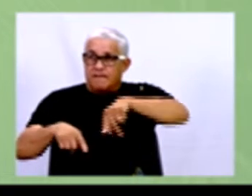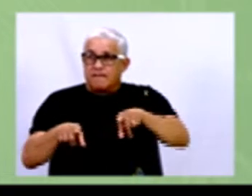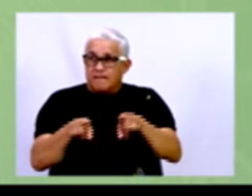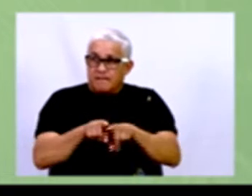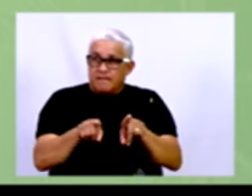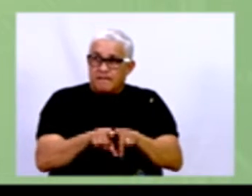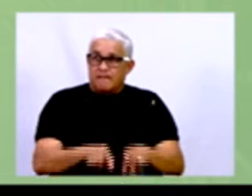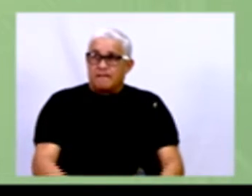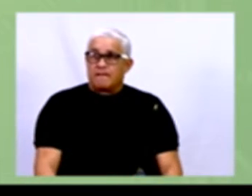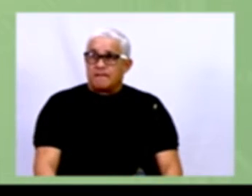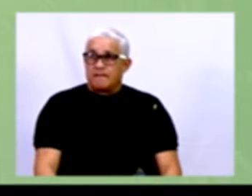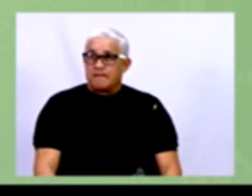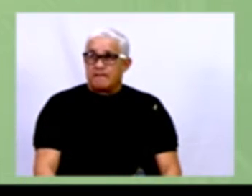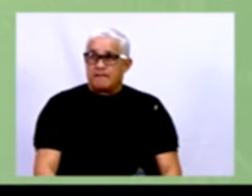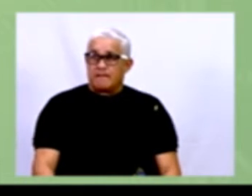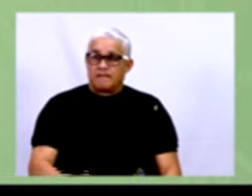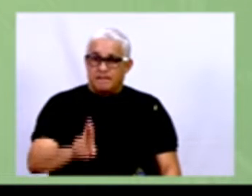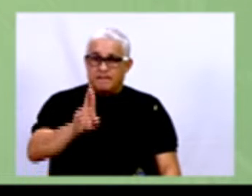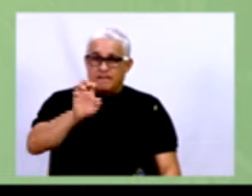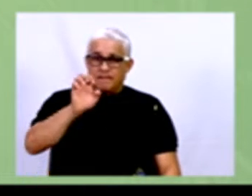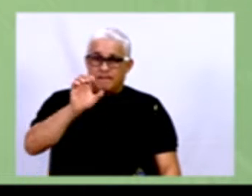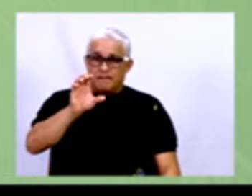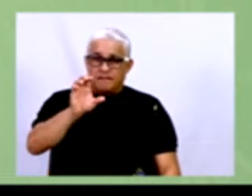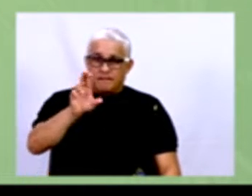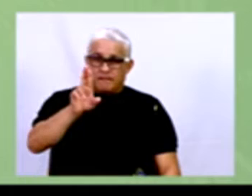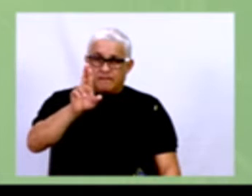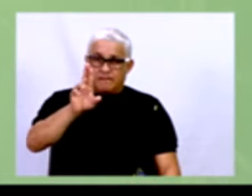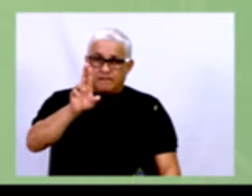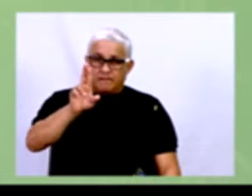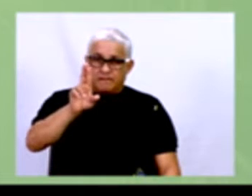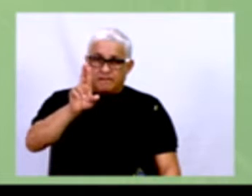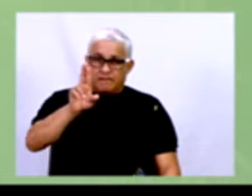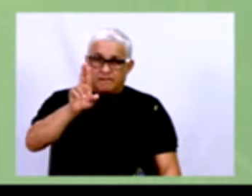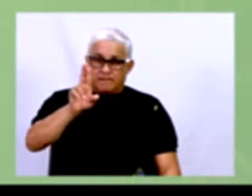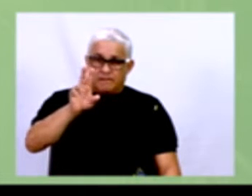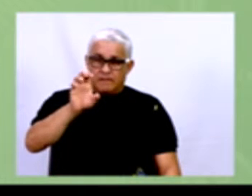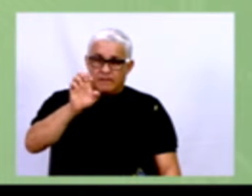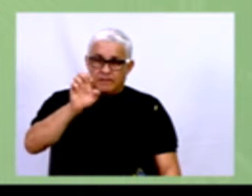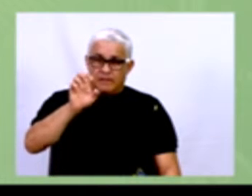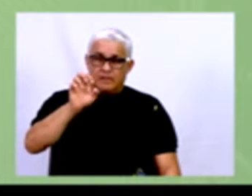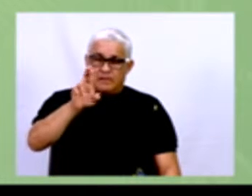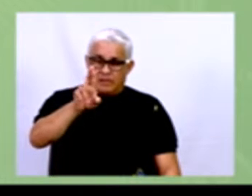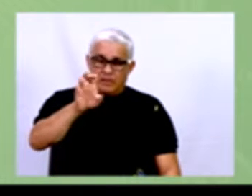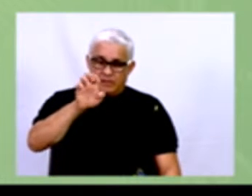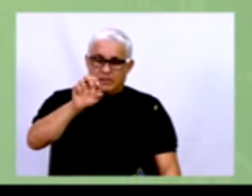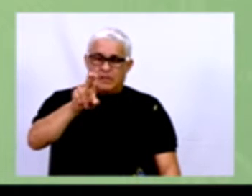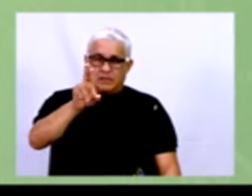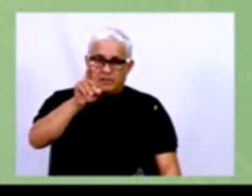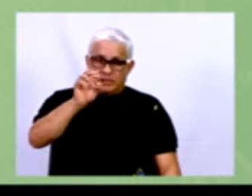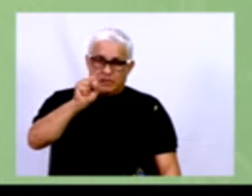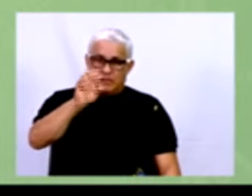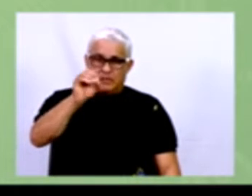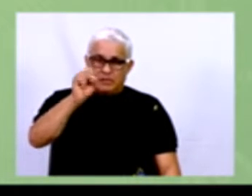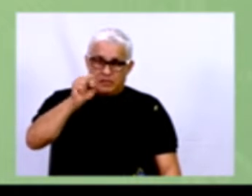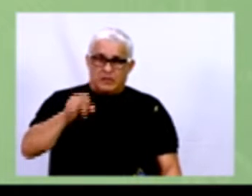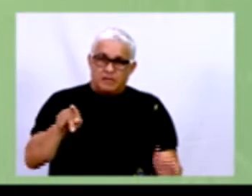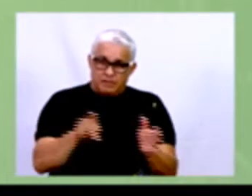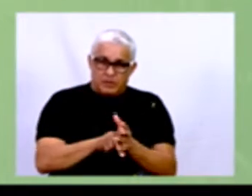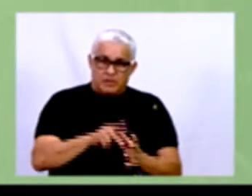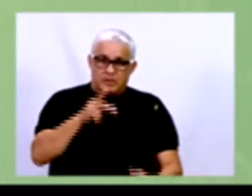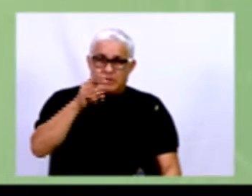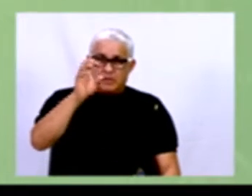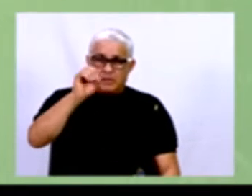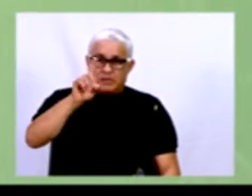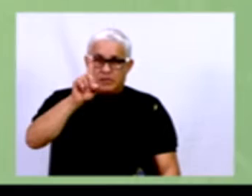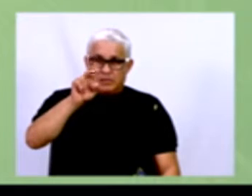e os recursos produtivos capazes de gerar bens e serviços para atender essas